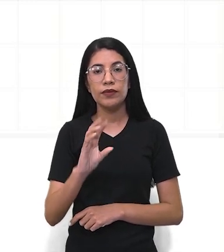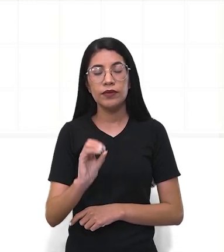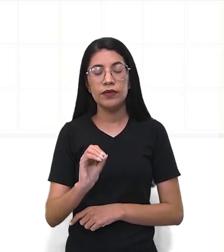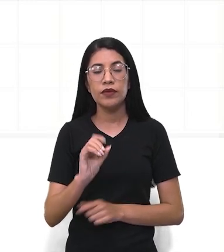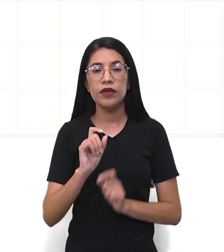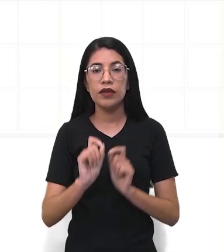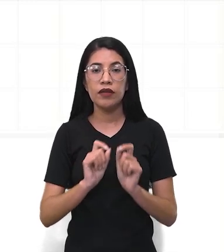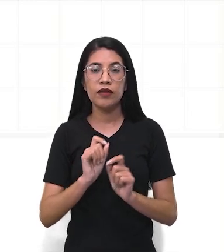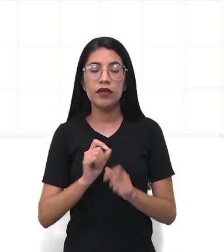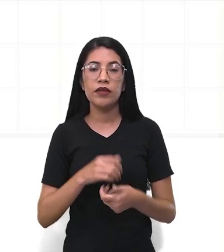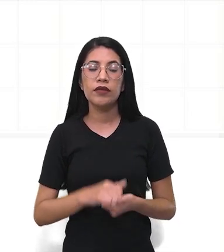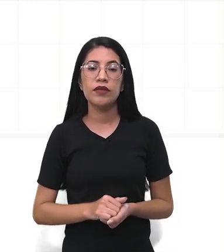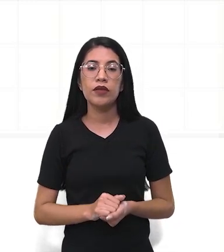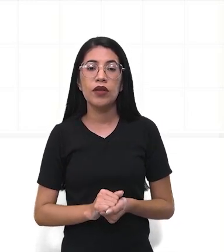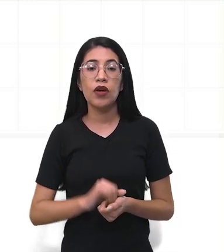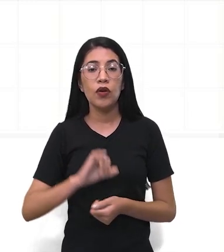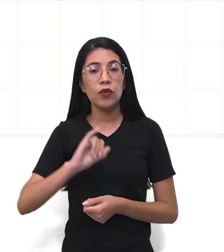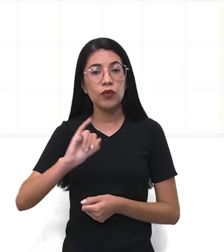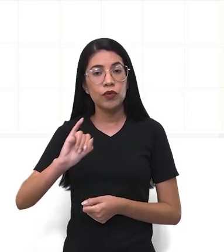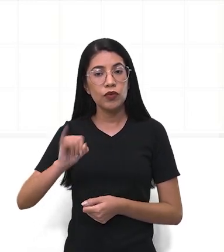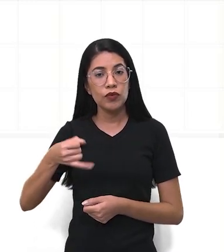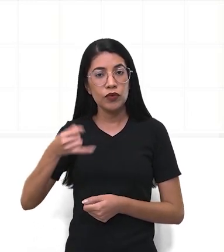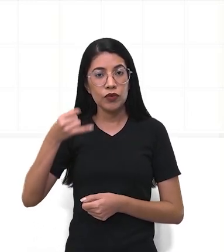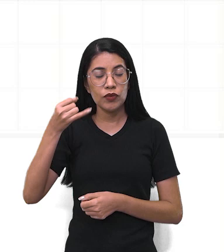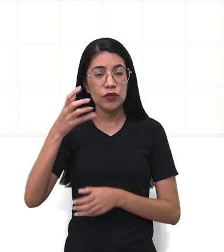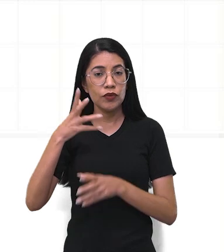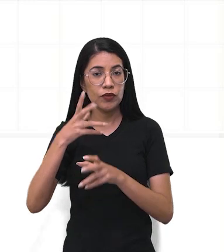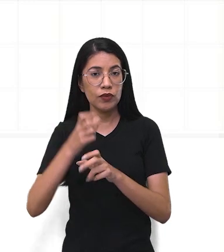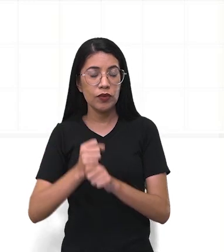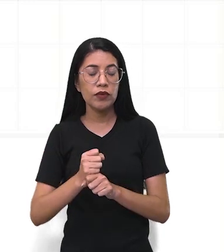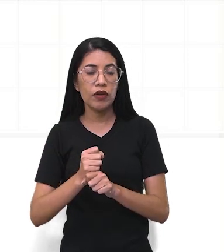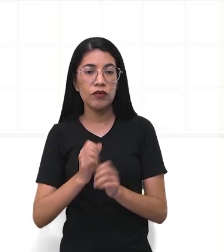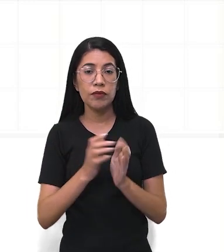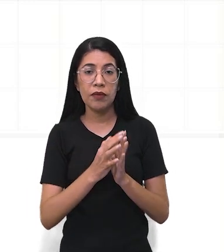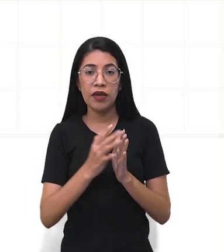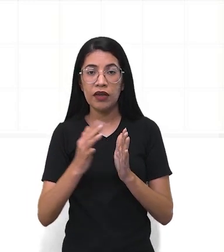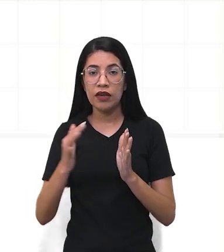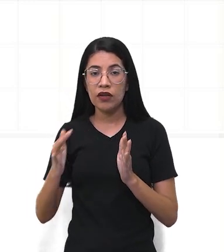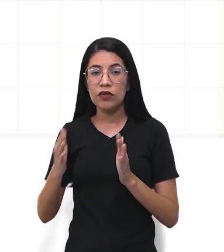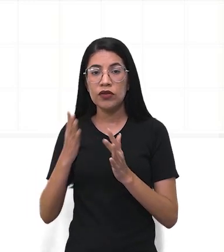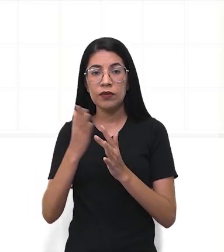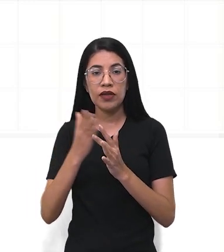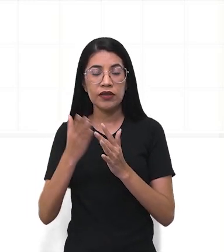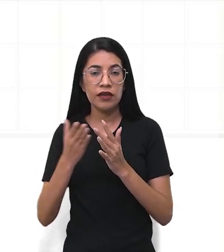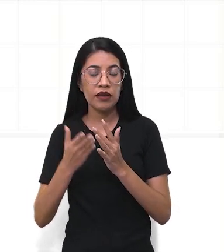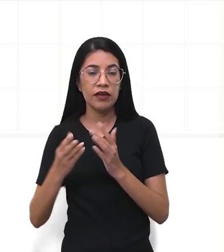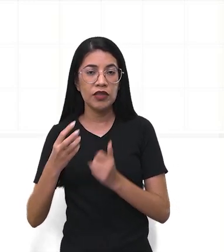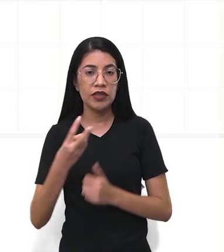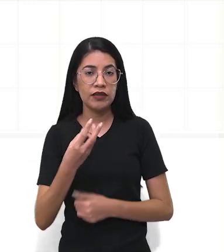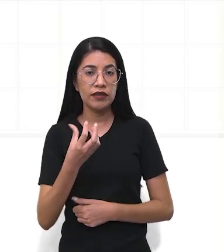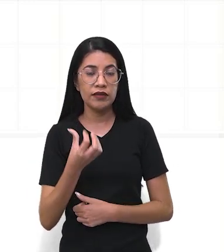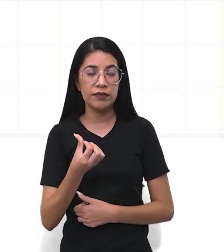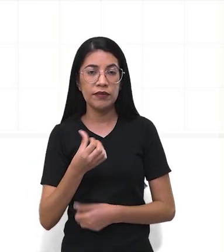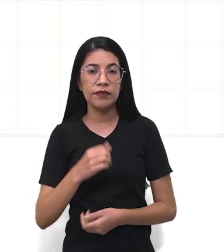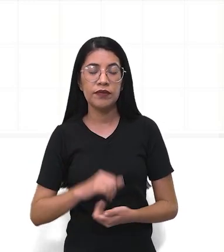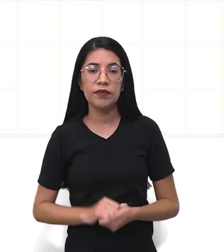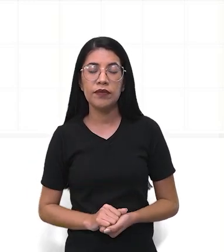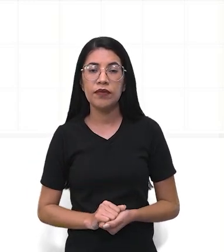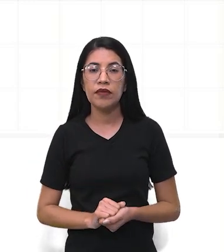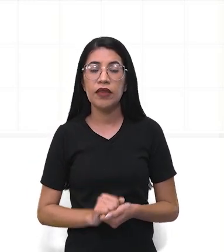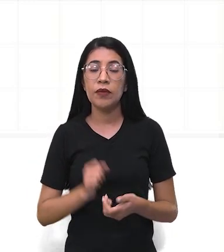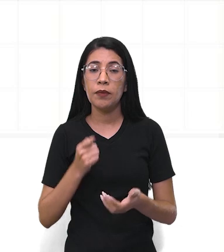41.250 é o quê? São os juros desse financiamento, ó, de 36 vezes. Então ele